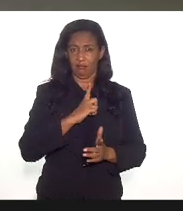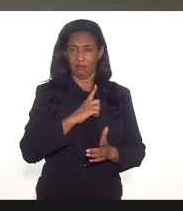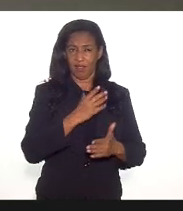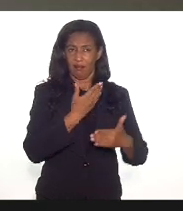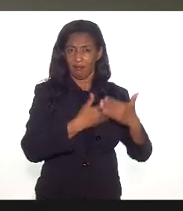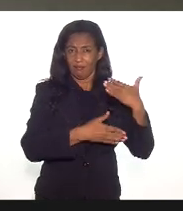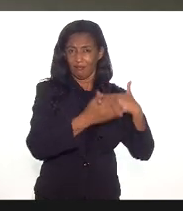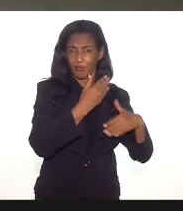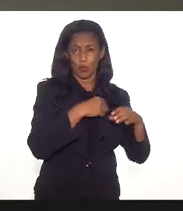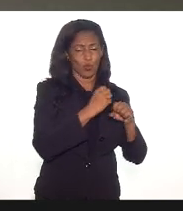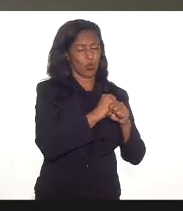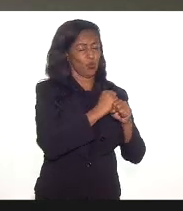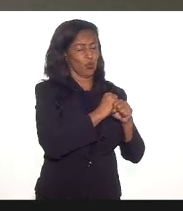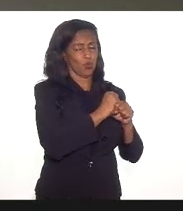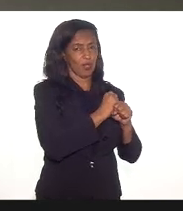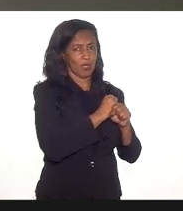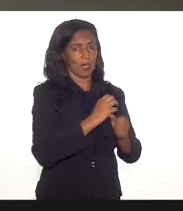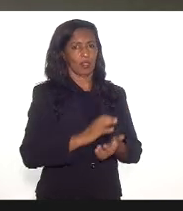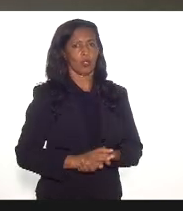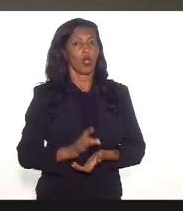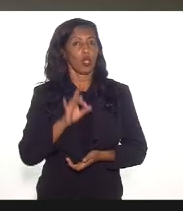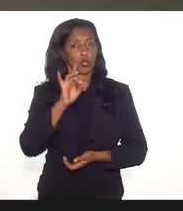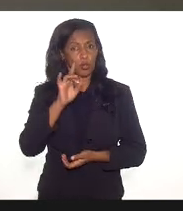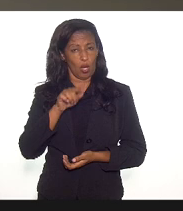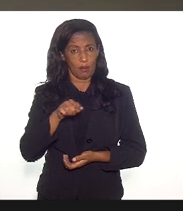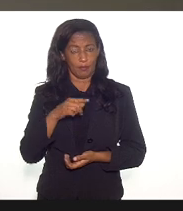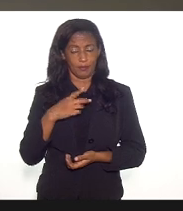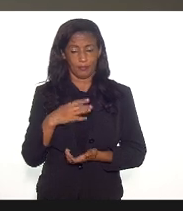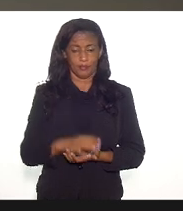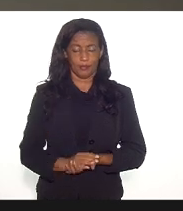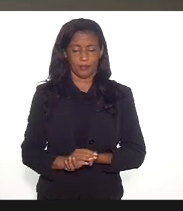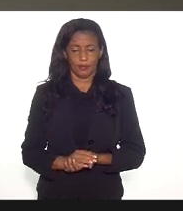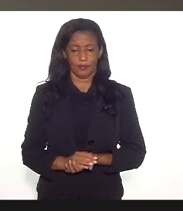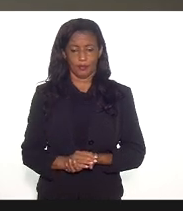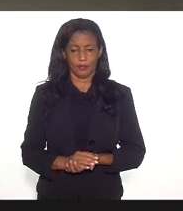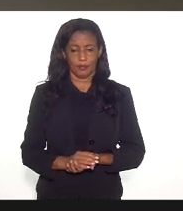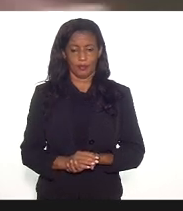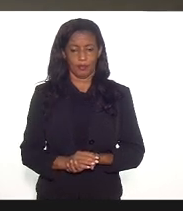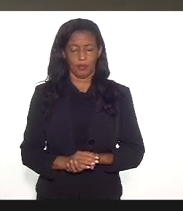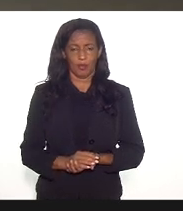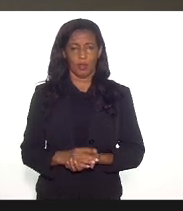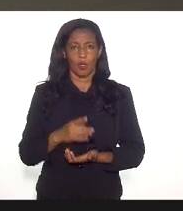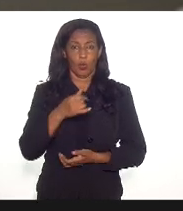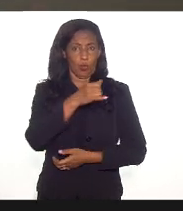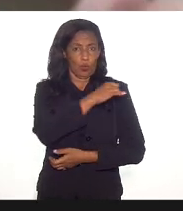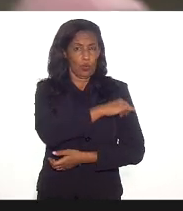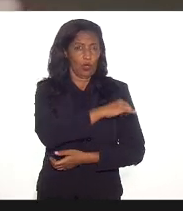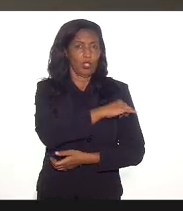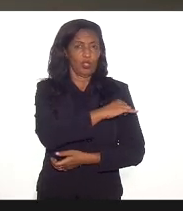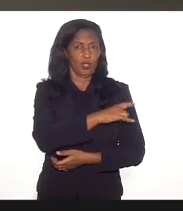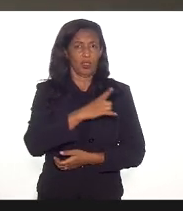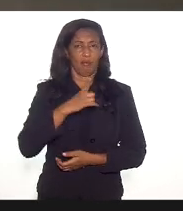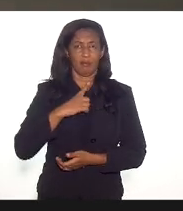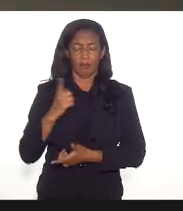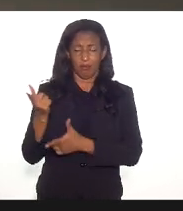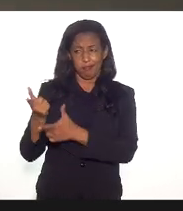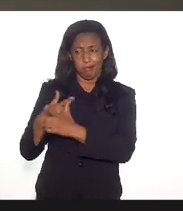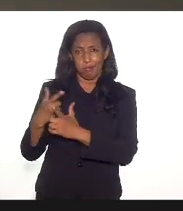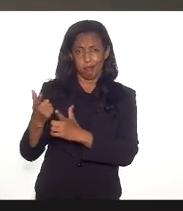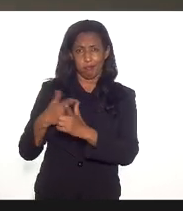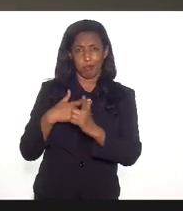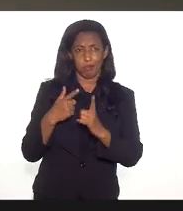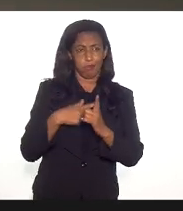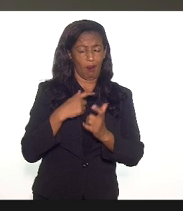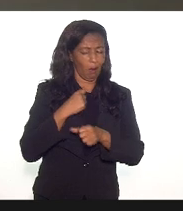última década, por exemplo, só para a gente fazer uma citação aqui, a última década, o Rio de Janeiro vem fazendo déficits todos os